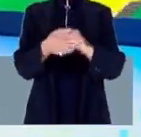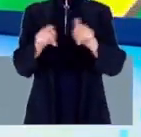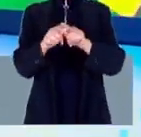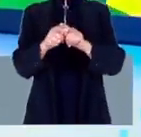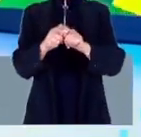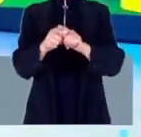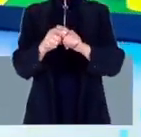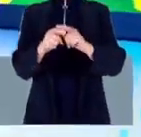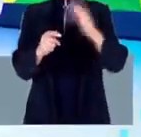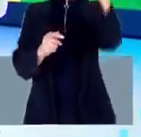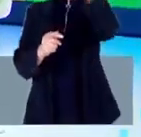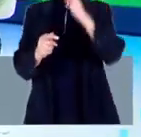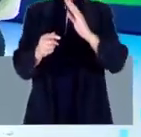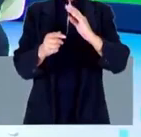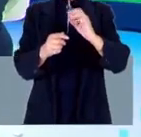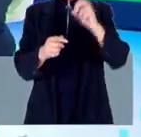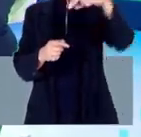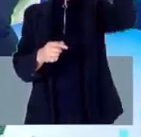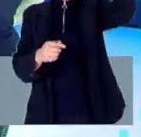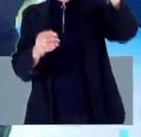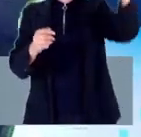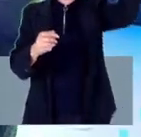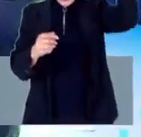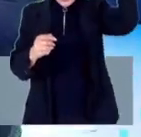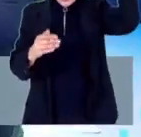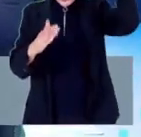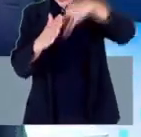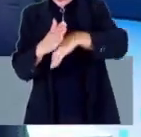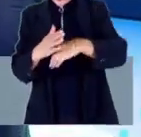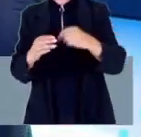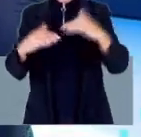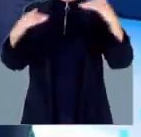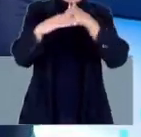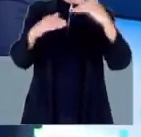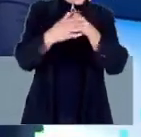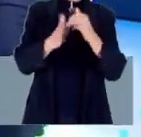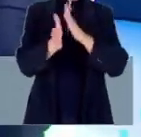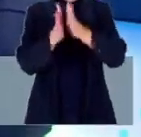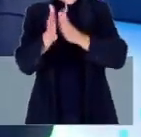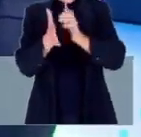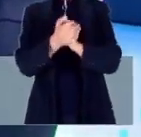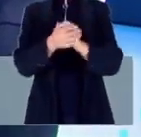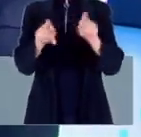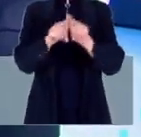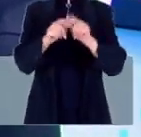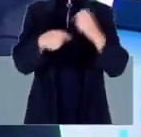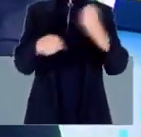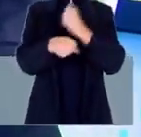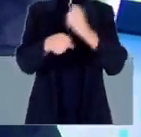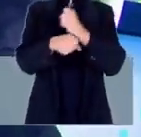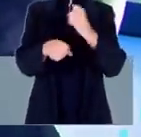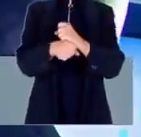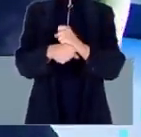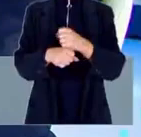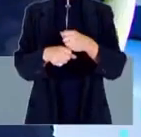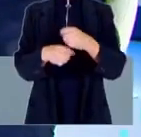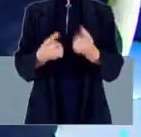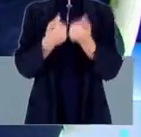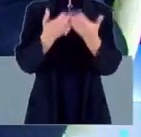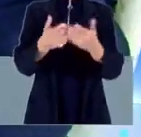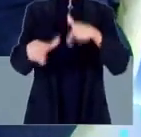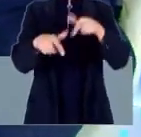rasgariam esse país de norte a sul né com construção civil que é indústria vamos dizer assim o setor que mais gera emprego